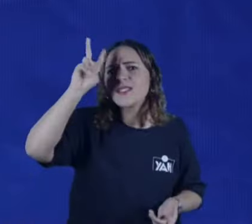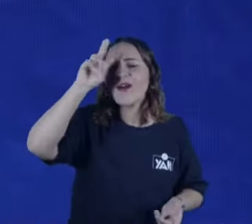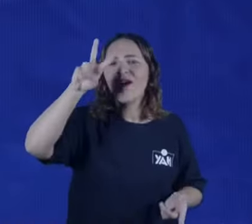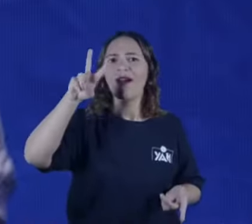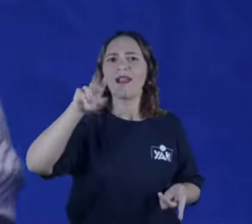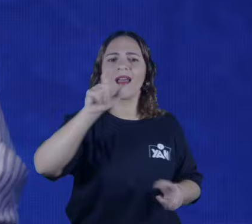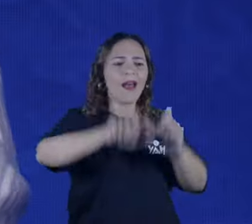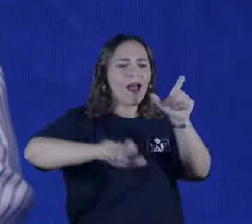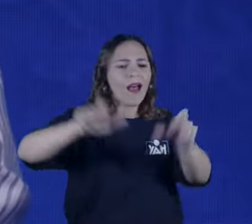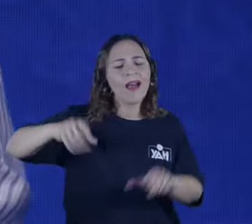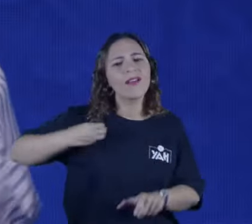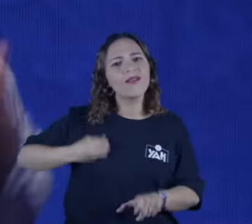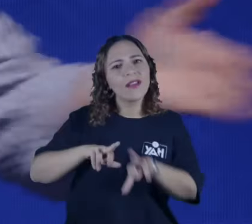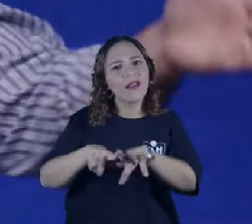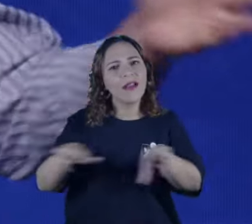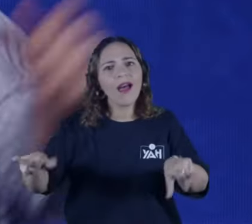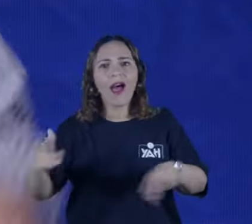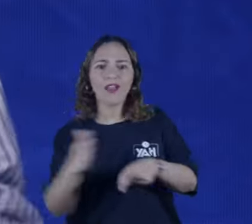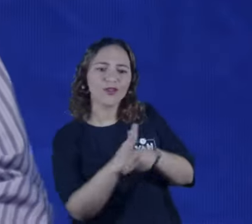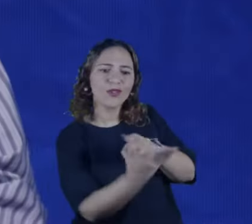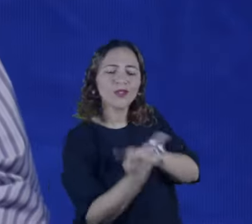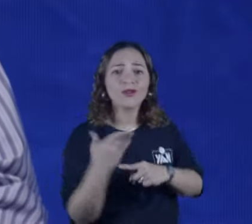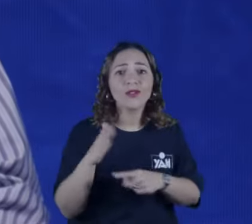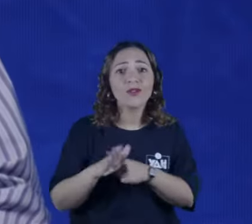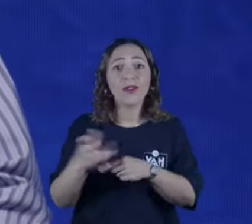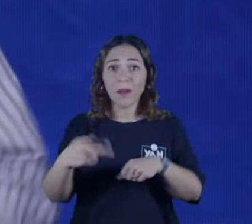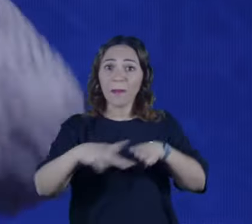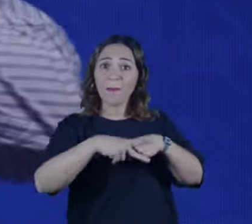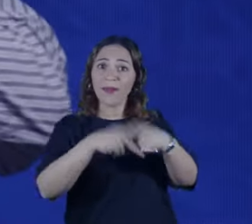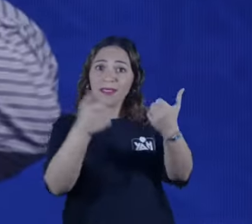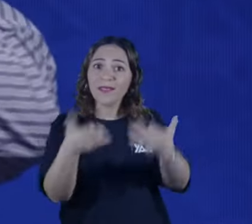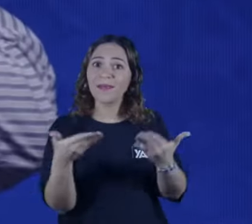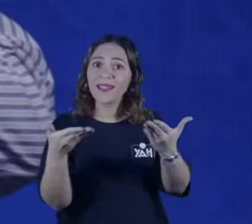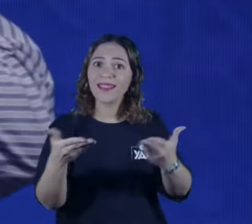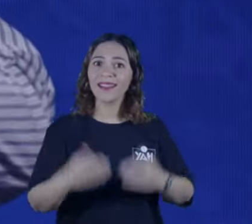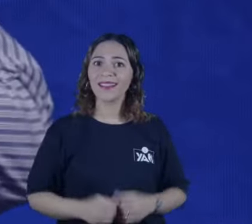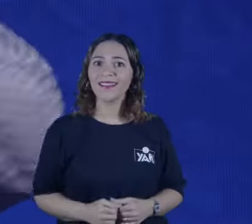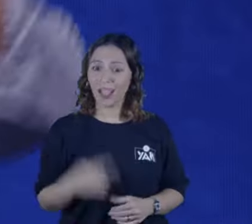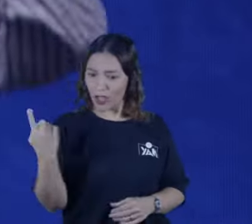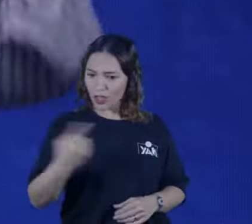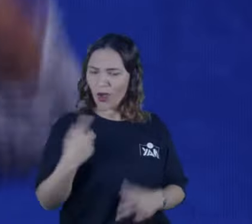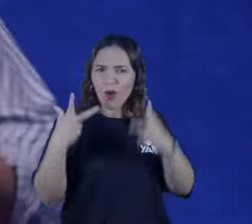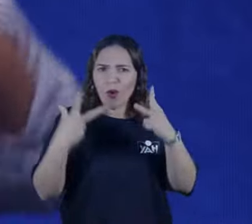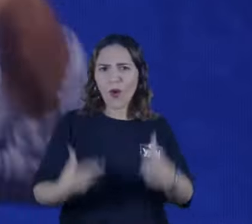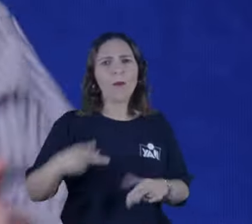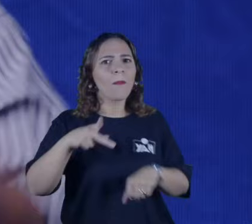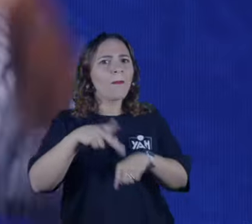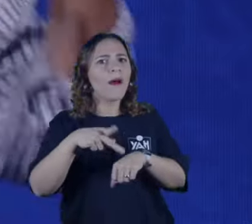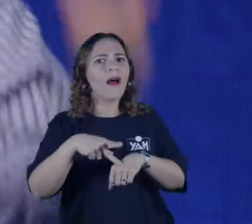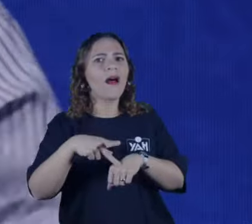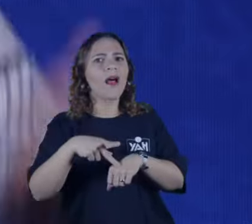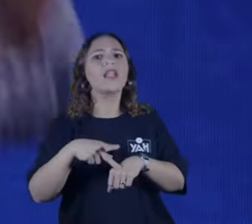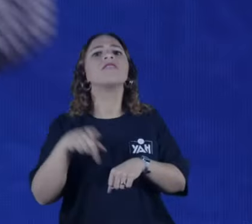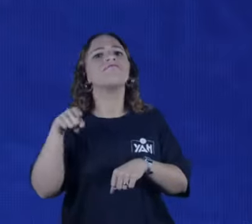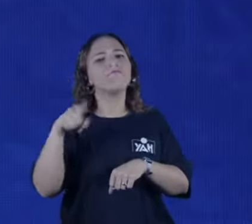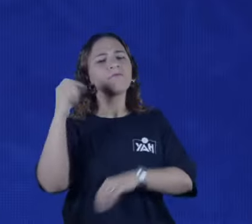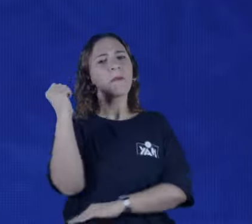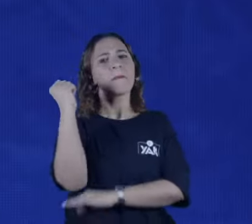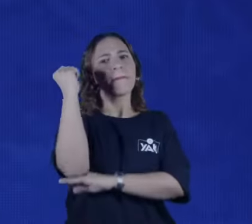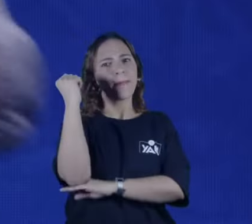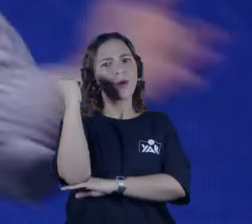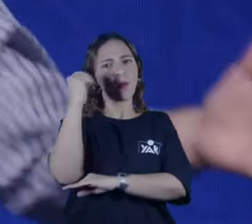um escorando o outro. É isso que o apóstolo Pedro está dizendo. Nós, como pedras que vivem, somos